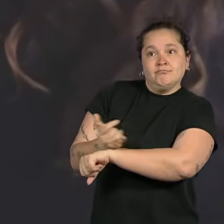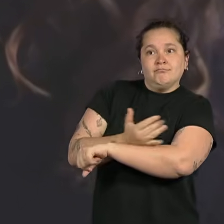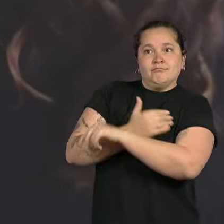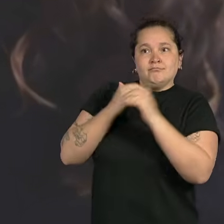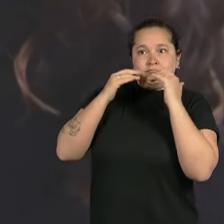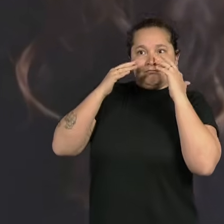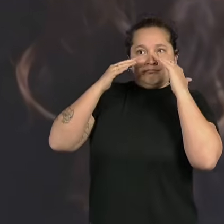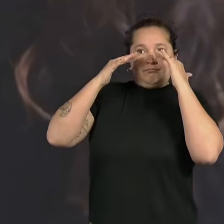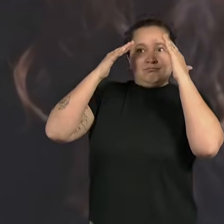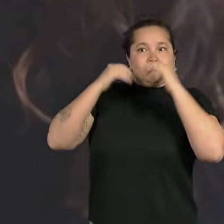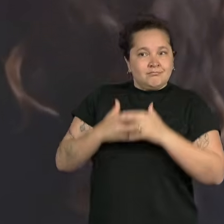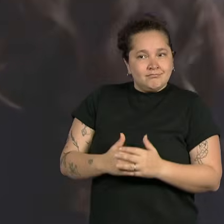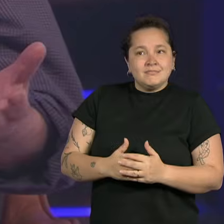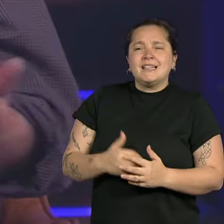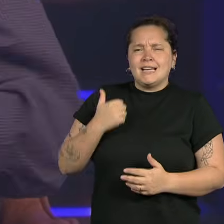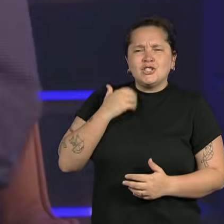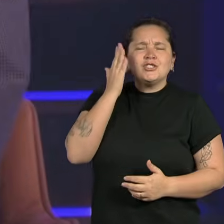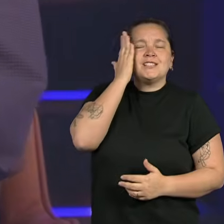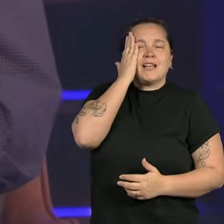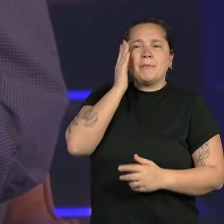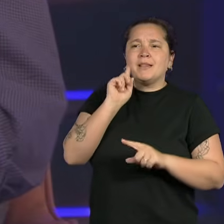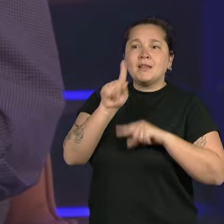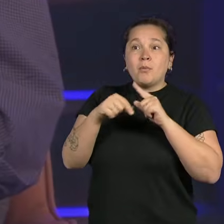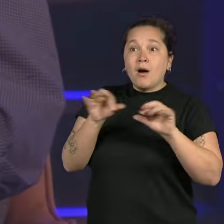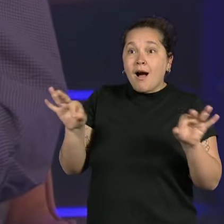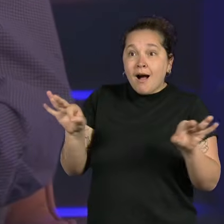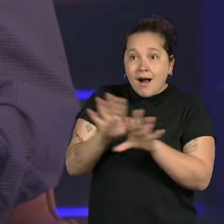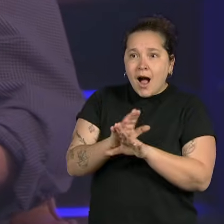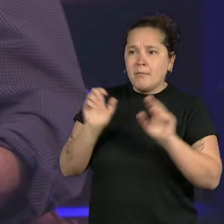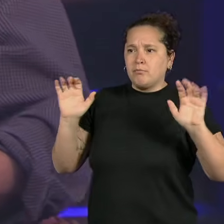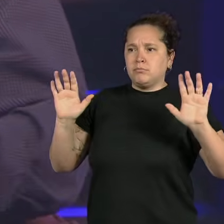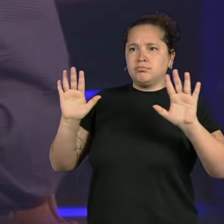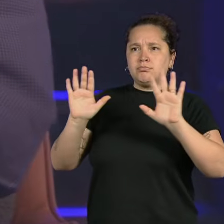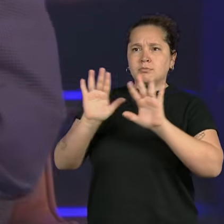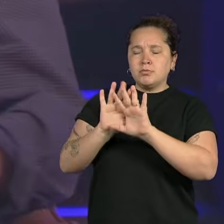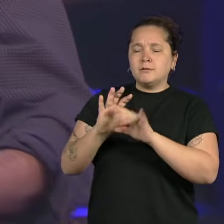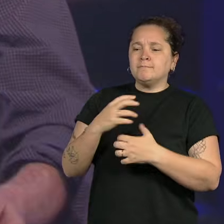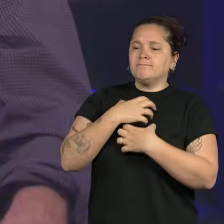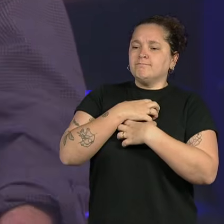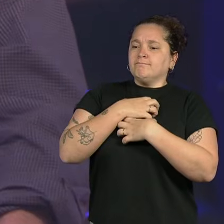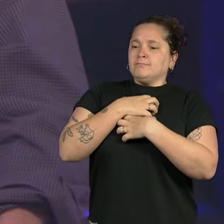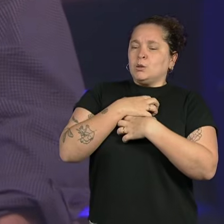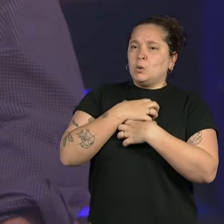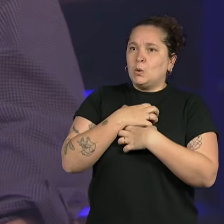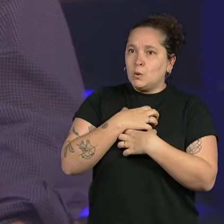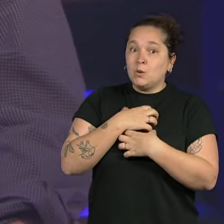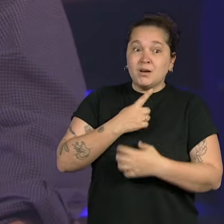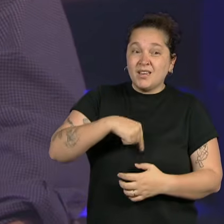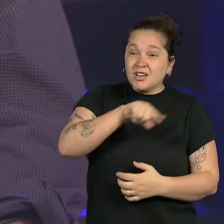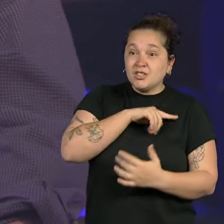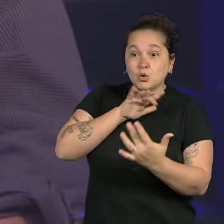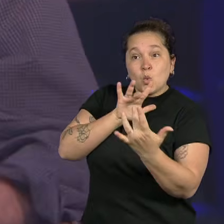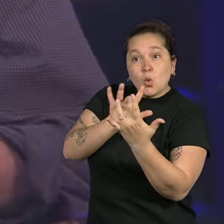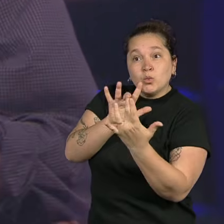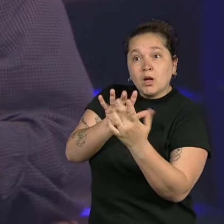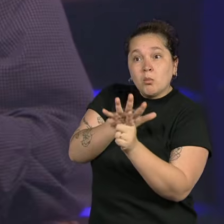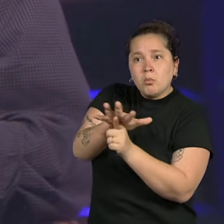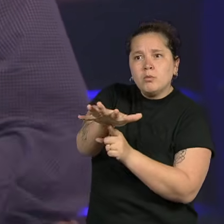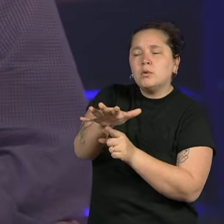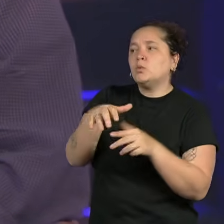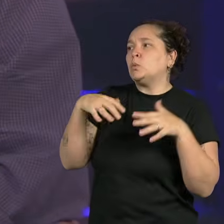e a gente sabe que a gente sai melhor. A cada apresentação a gente sai melhor e no contato com o público a gente sente isso também. É